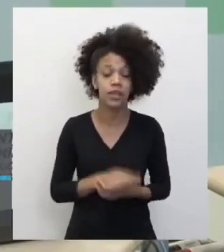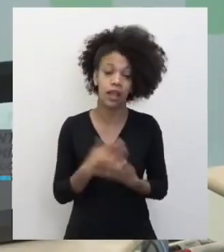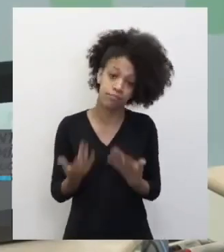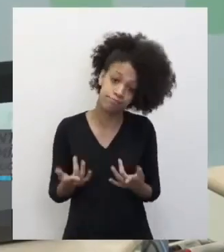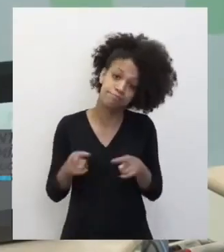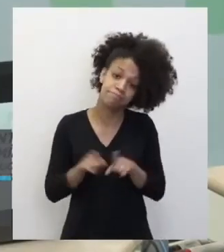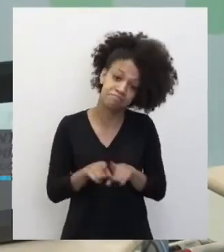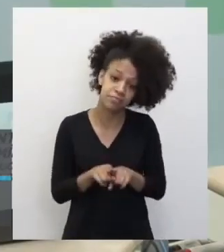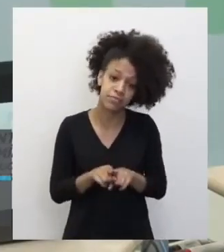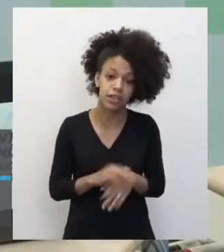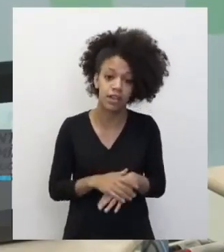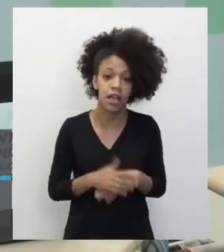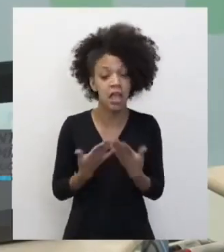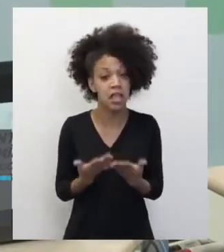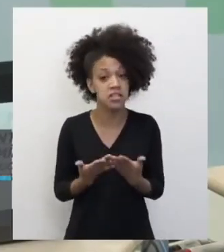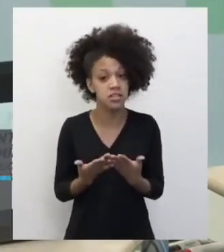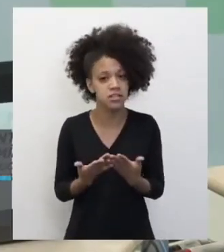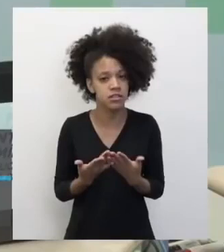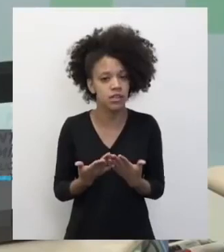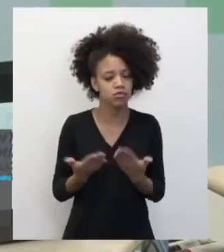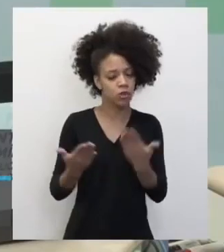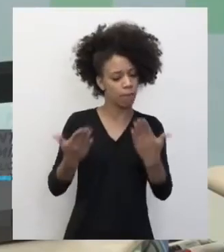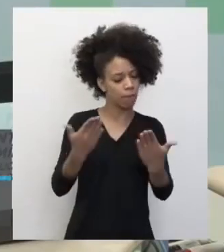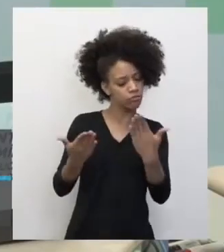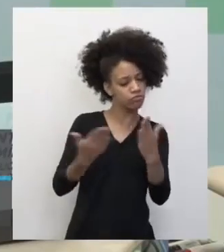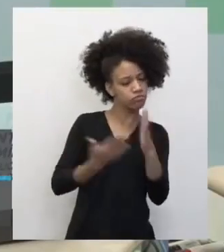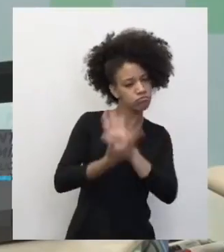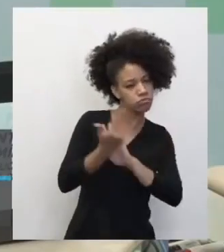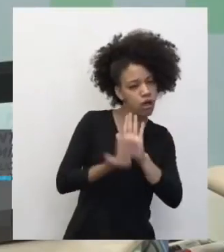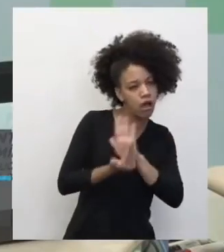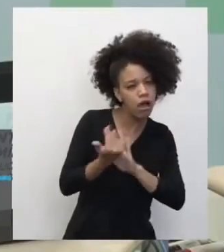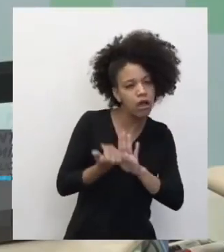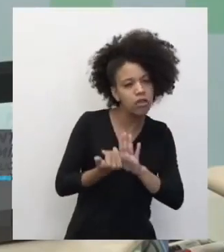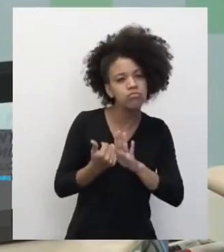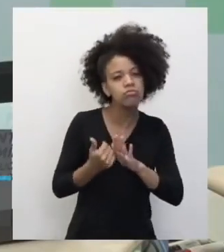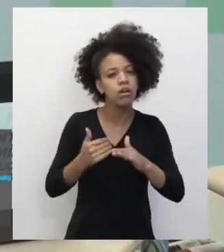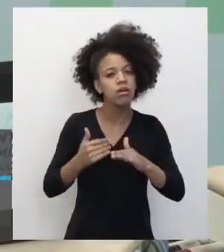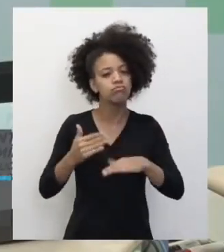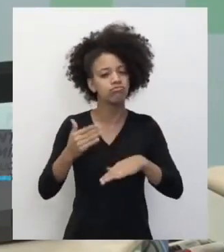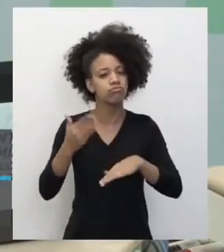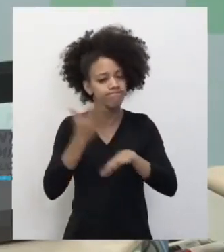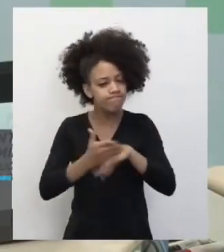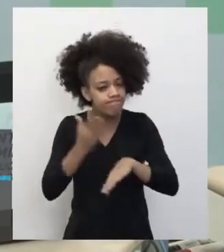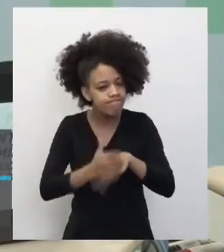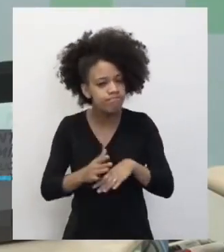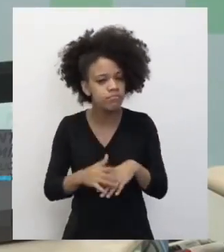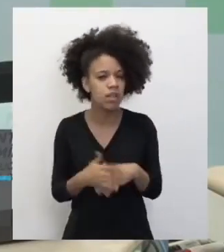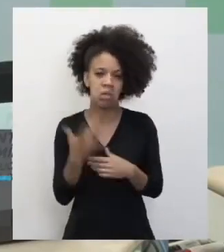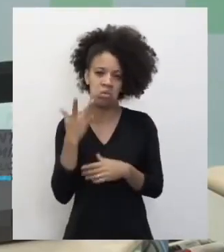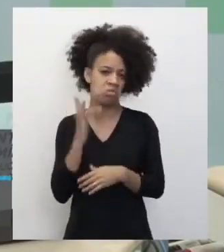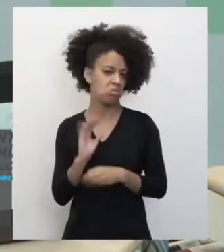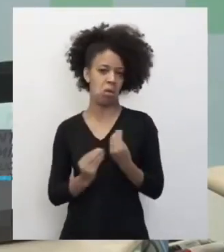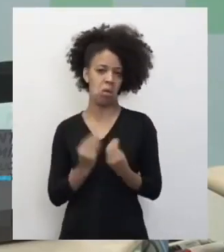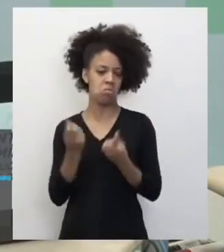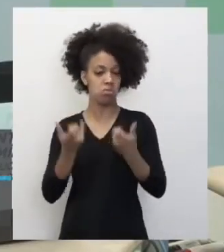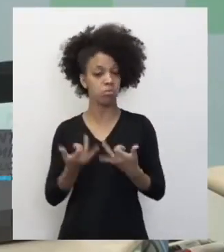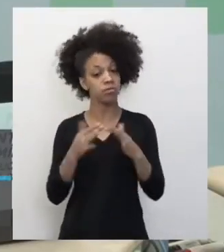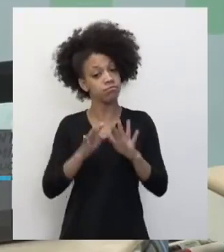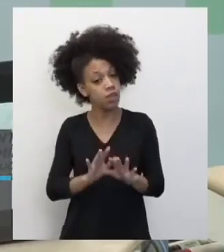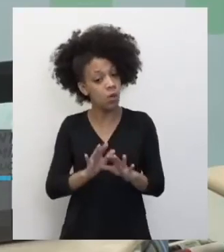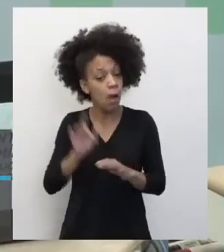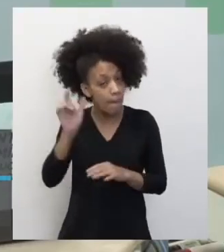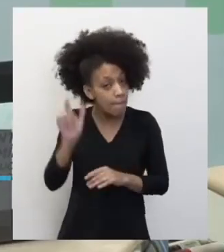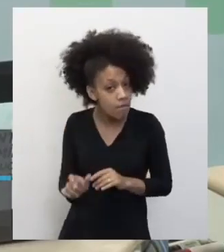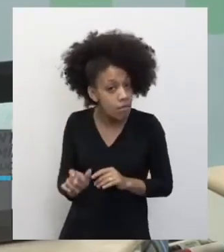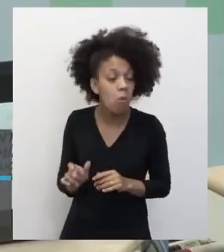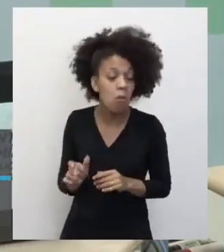porque toda essa questão aí de analisar a imagem, a questão mais técnica, eu não saberia colocar para vocês. Então eu trouxe alguém que entende